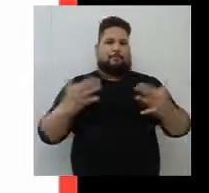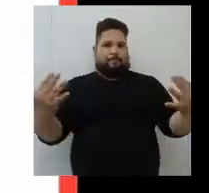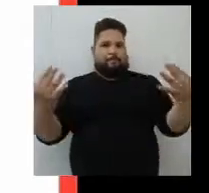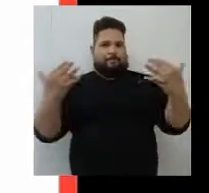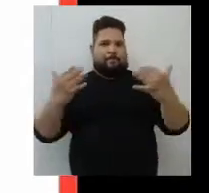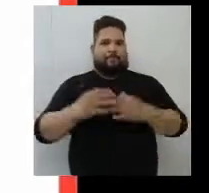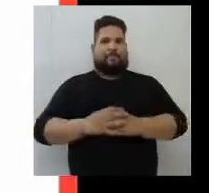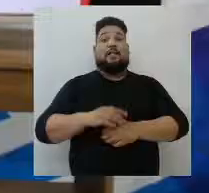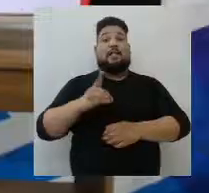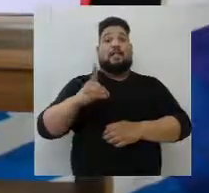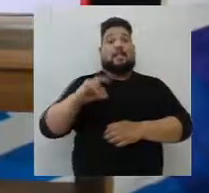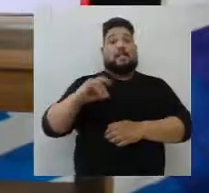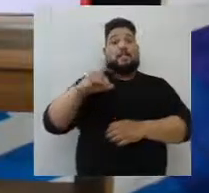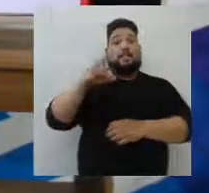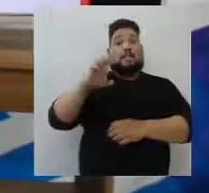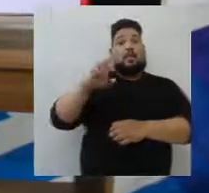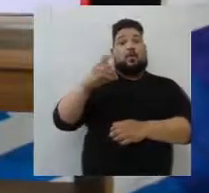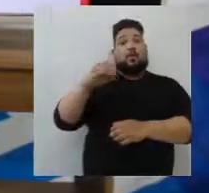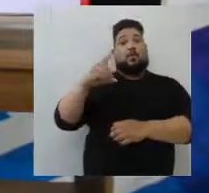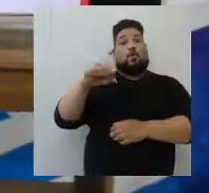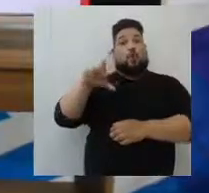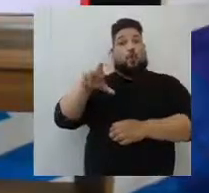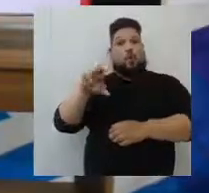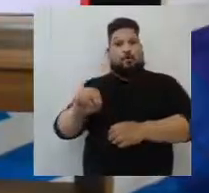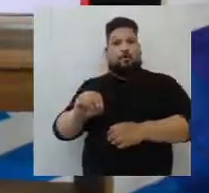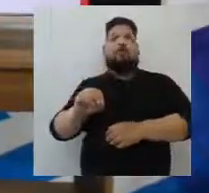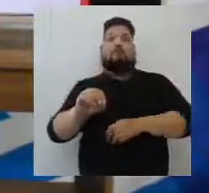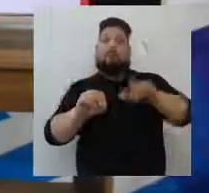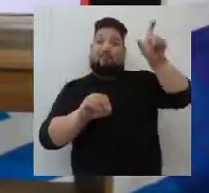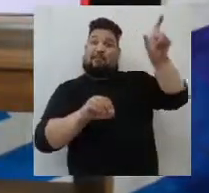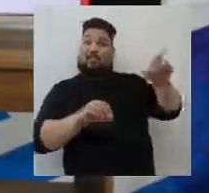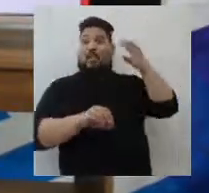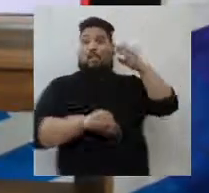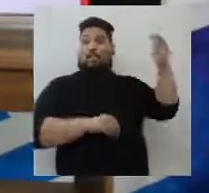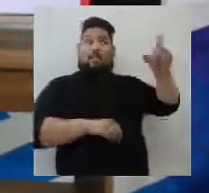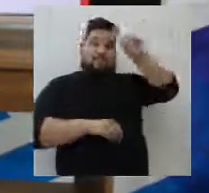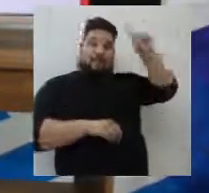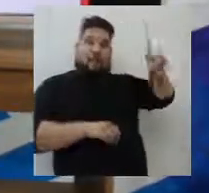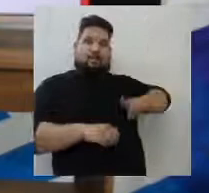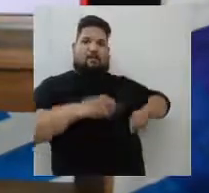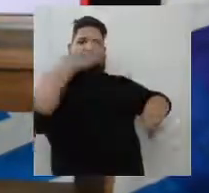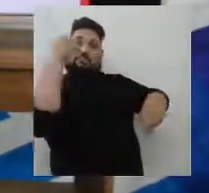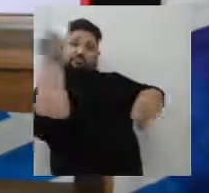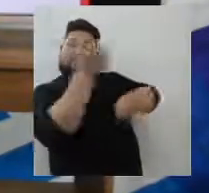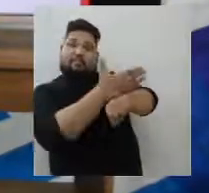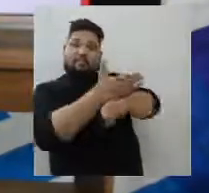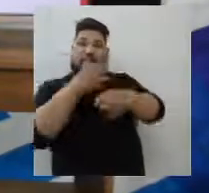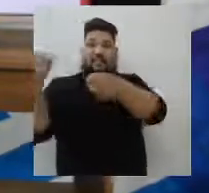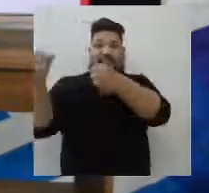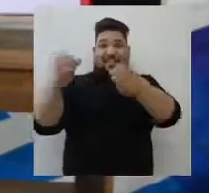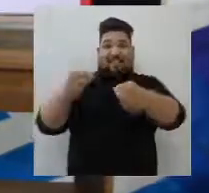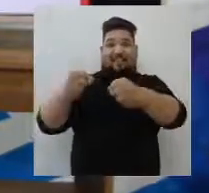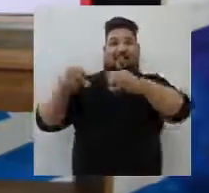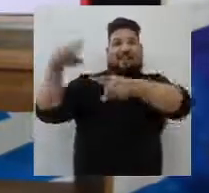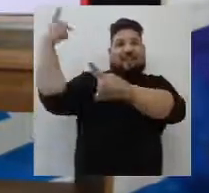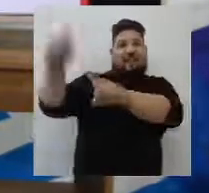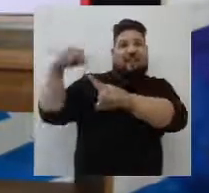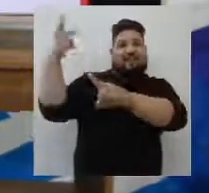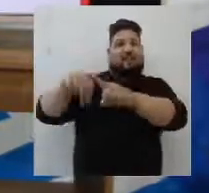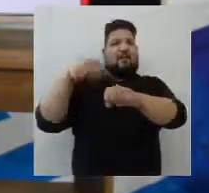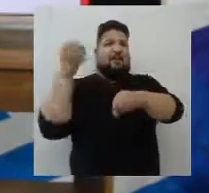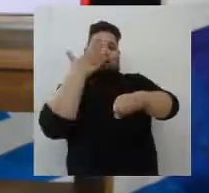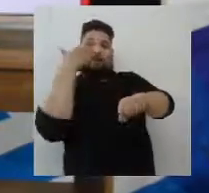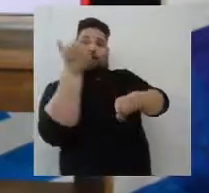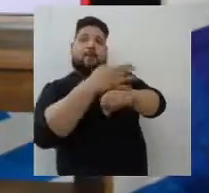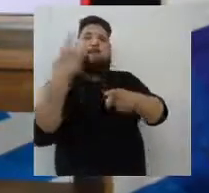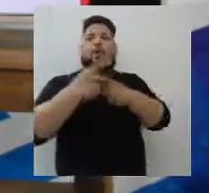Baixo soldo, até parece que a gente está usado a cumprir. As ordens de punição de Dom Pedro II foram principalmente porque eles não estavam